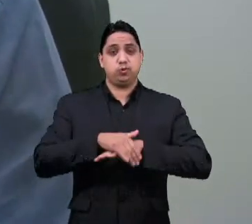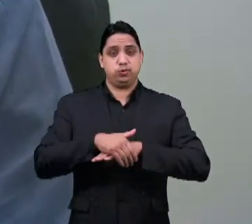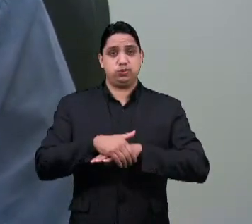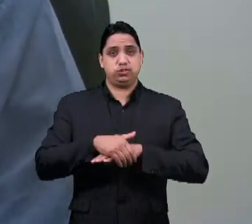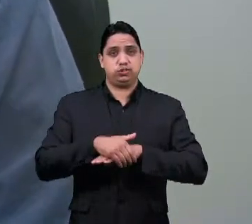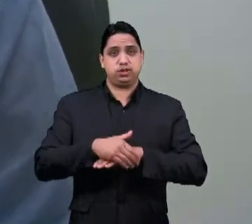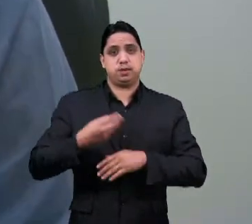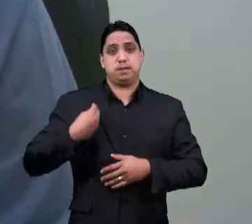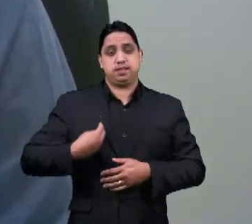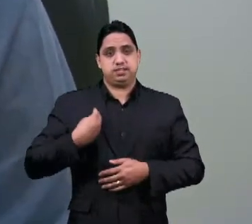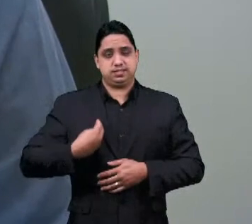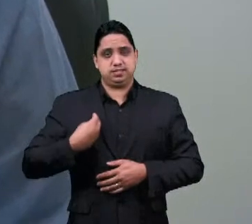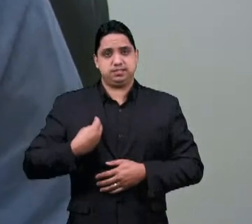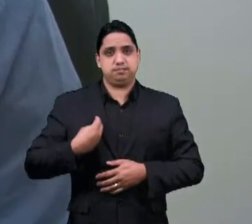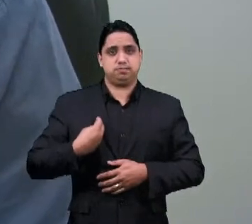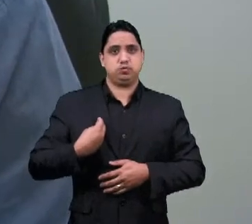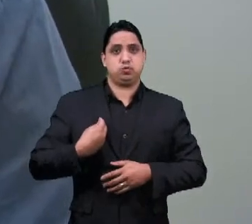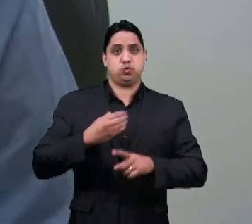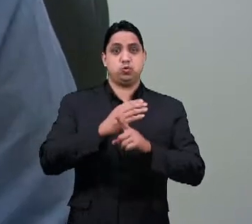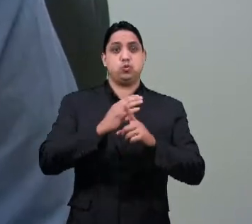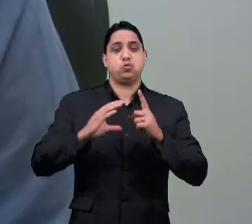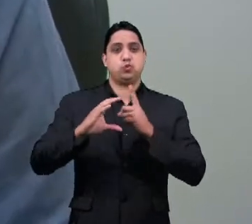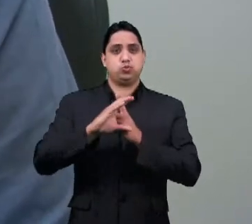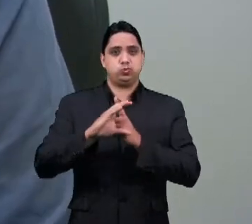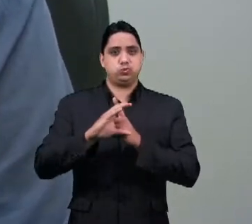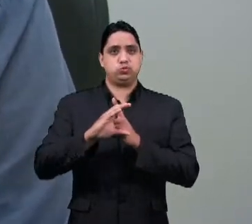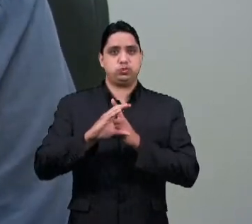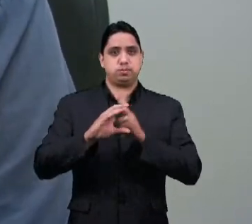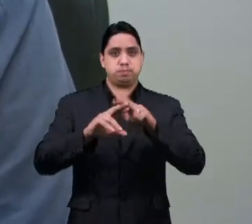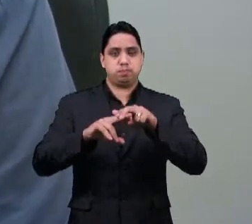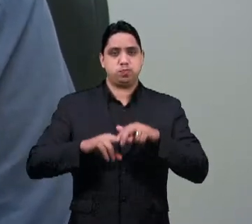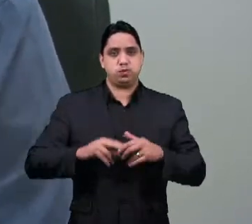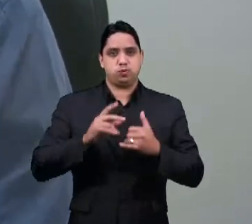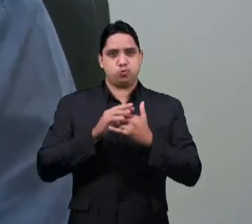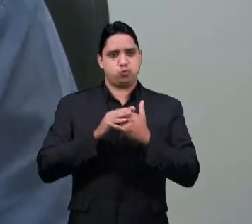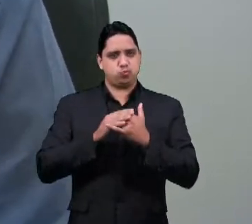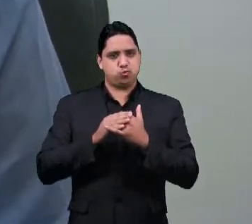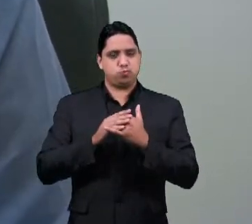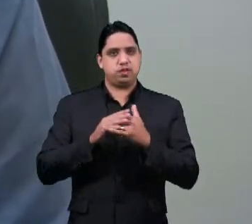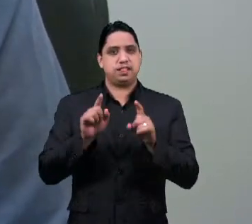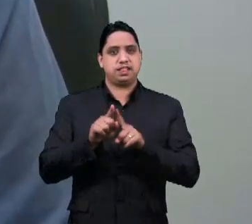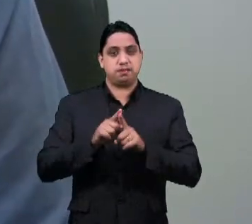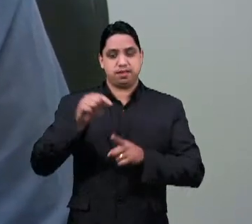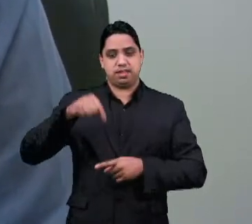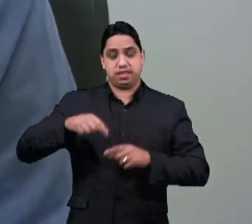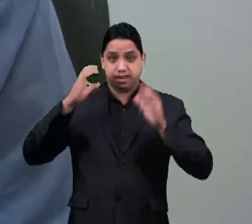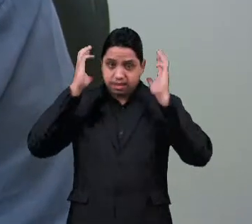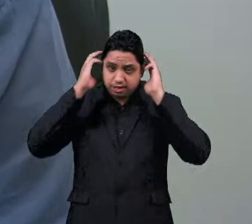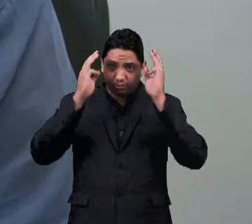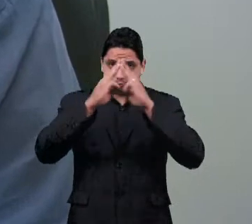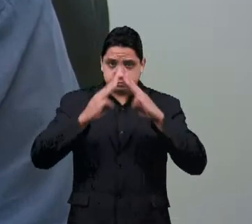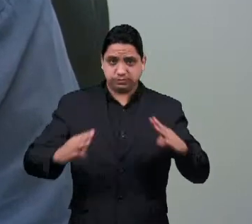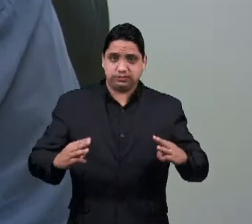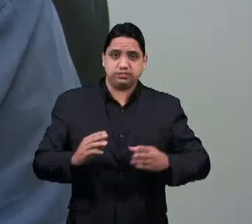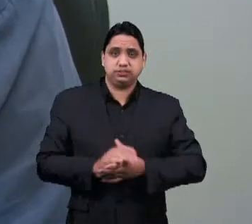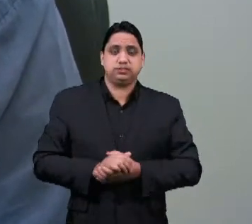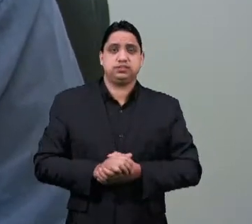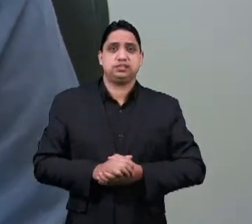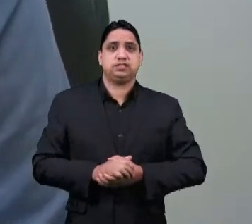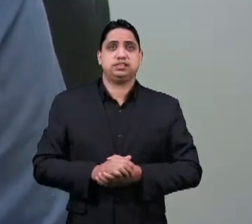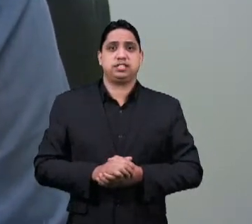ou participam do culto pelo YouTube e também aqui pela Rádio Manaim. E